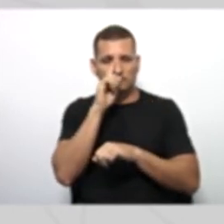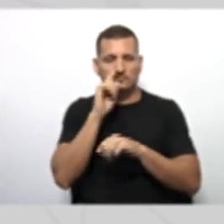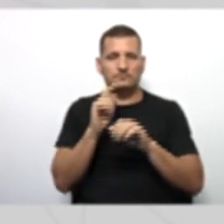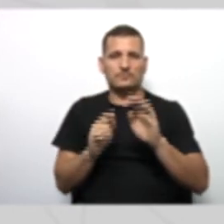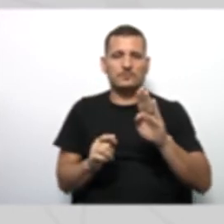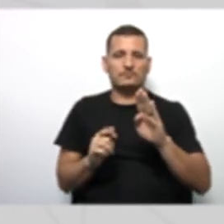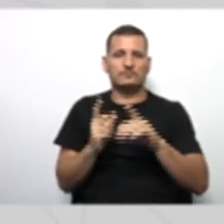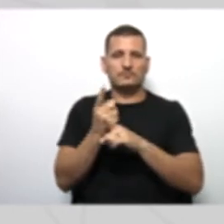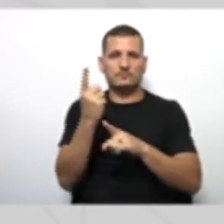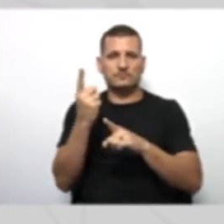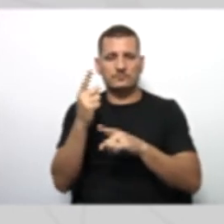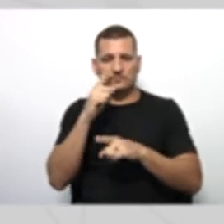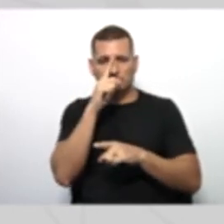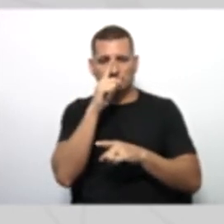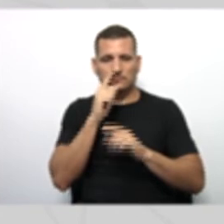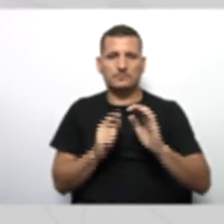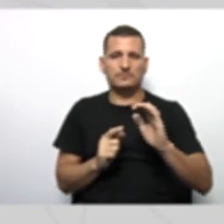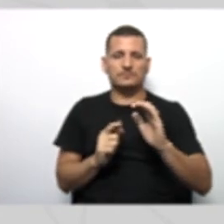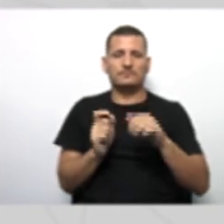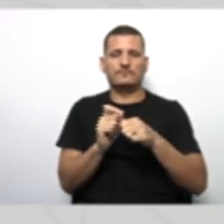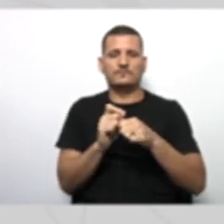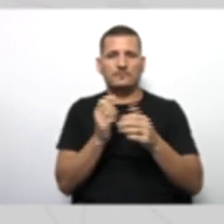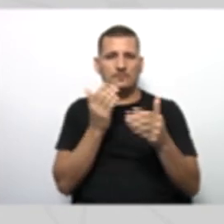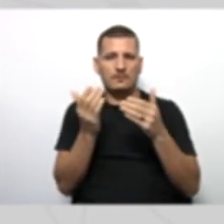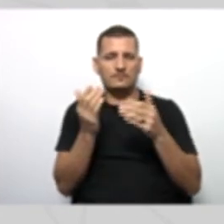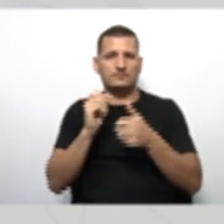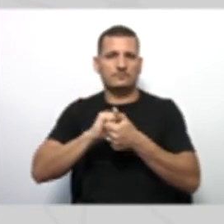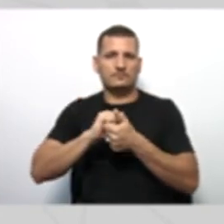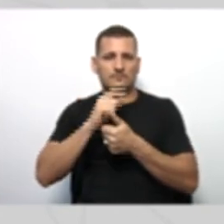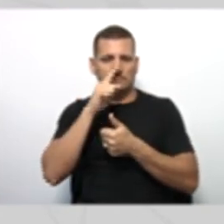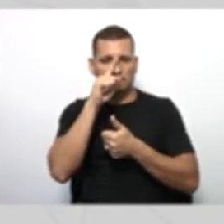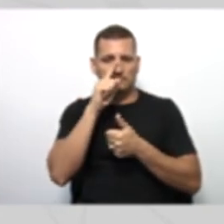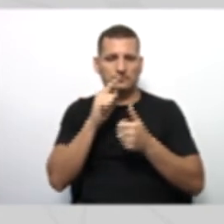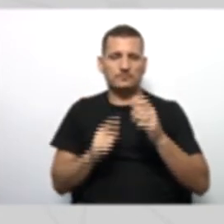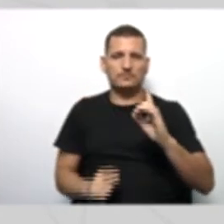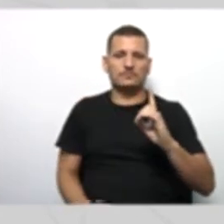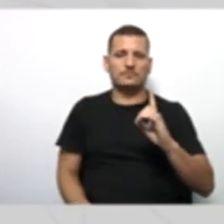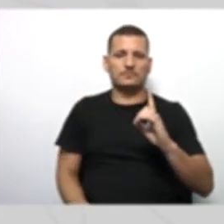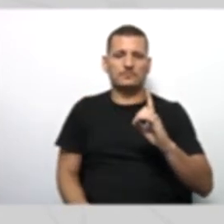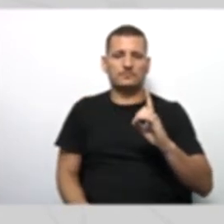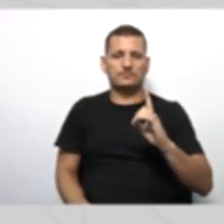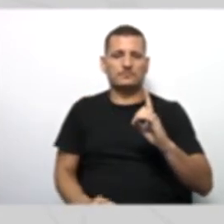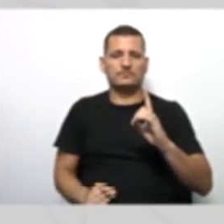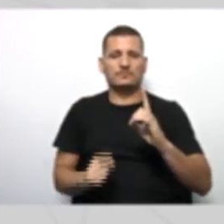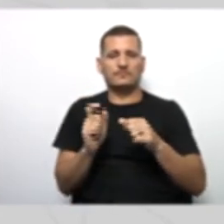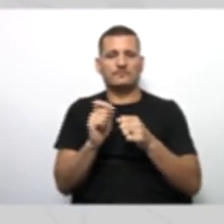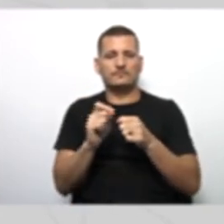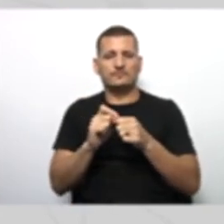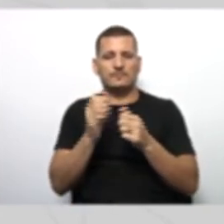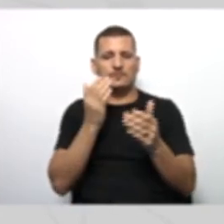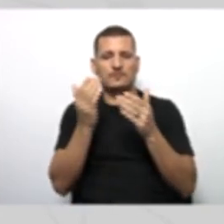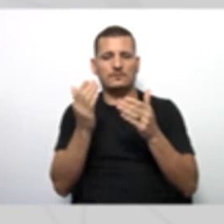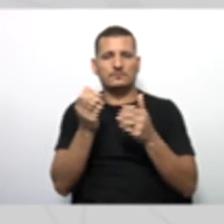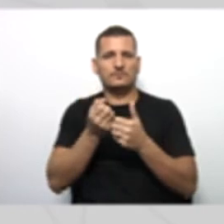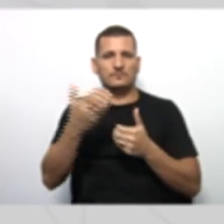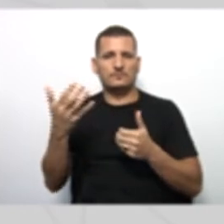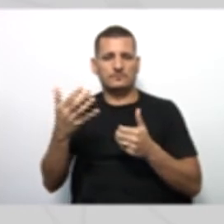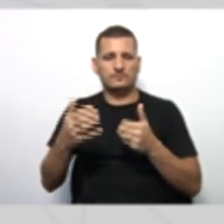final. Questão número 2. Bora ver se o pessoal acertou essa aí. A definição geral dos níveis